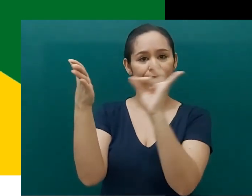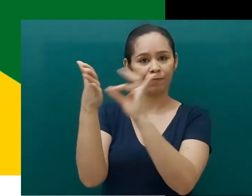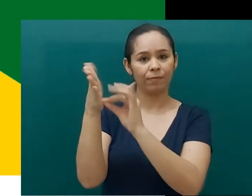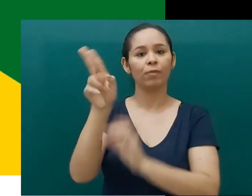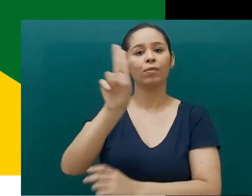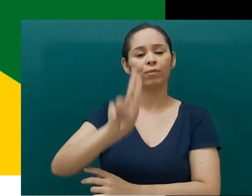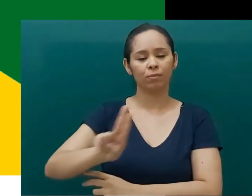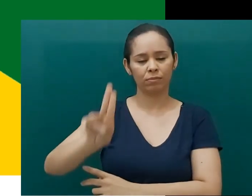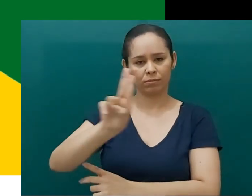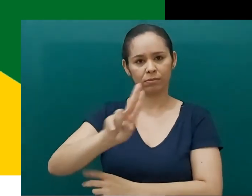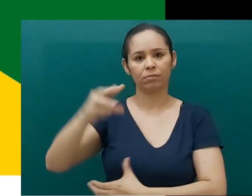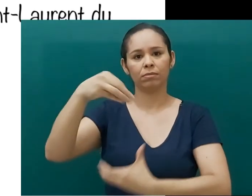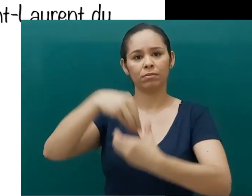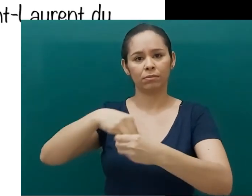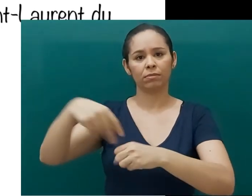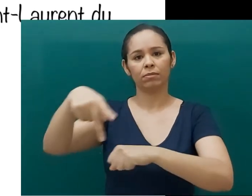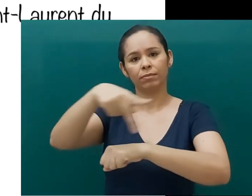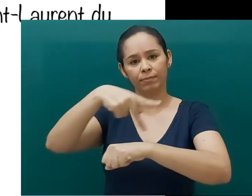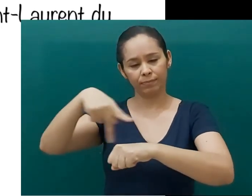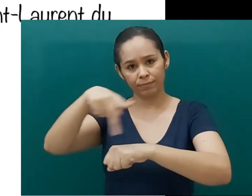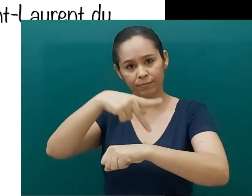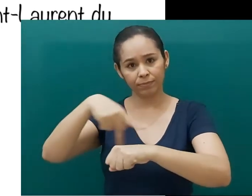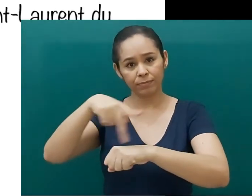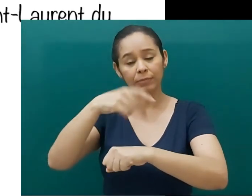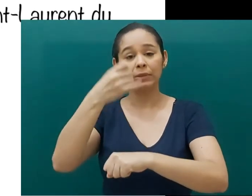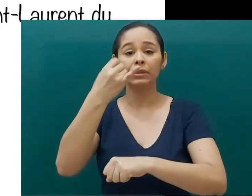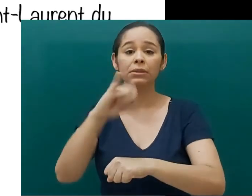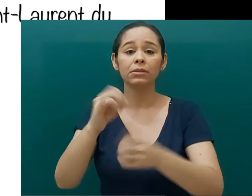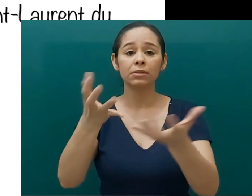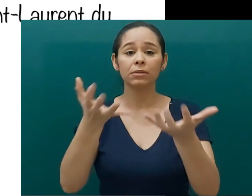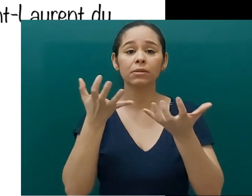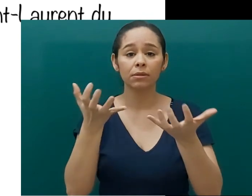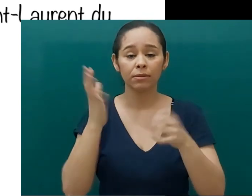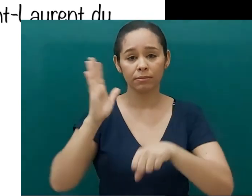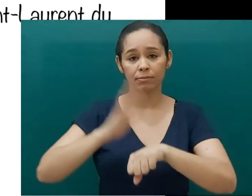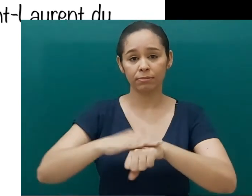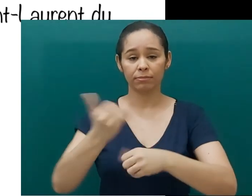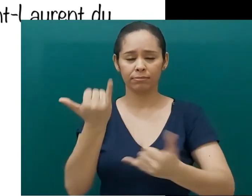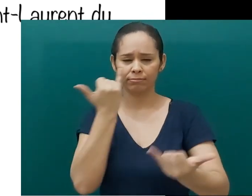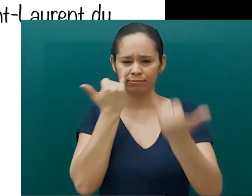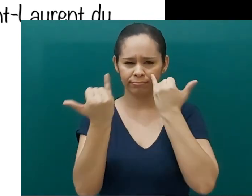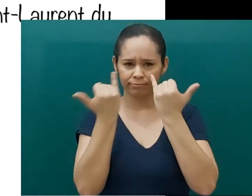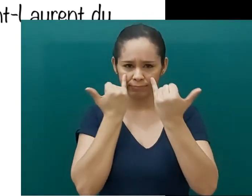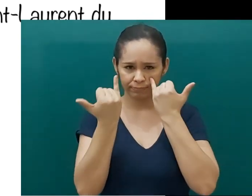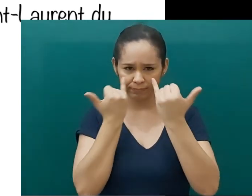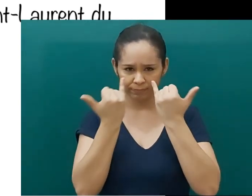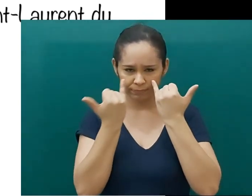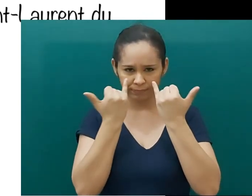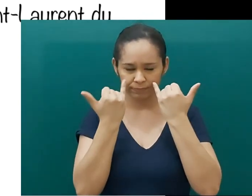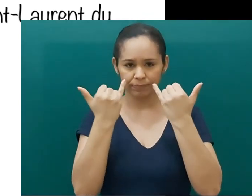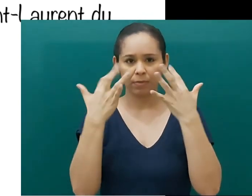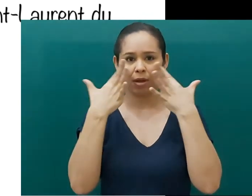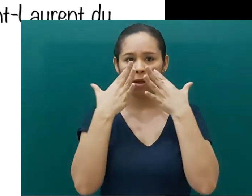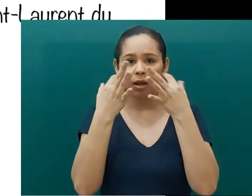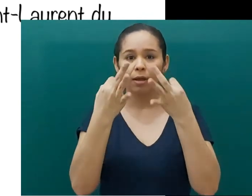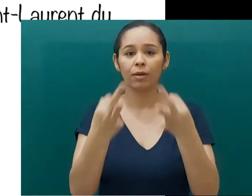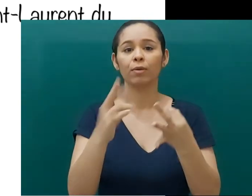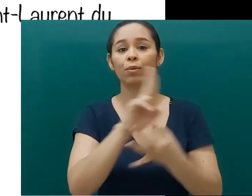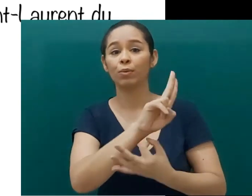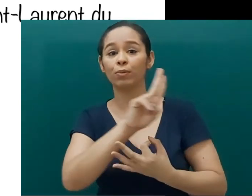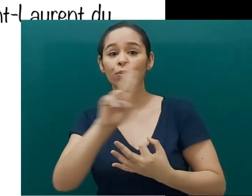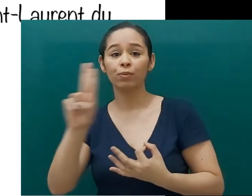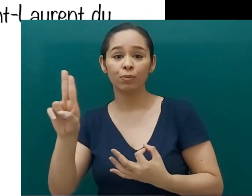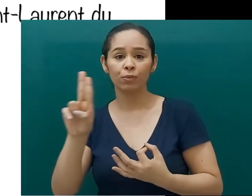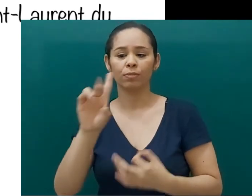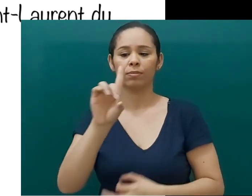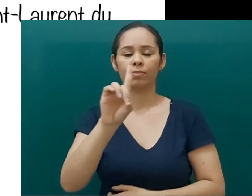Guiana Francesa, né? E para saber um pouco mais, nós devemos nos concentrar nesse nome,